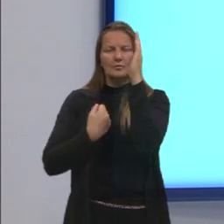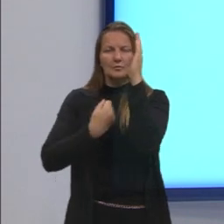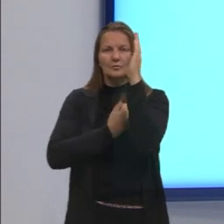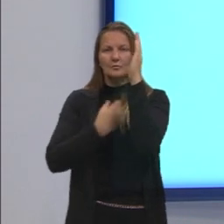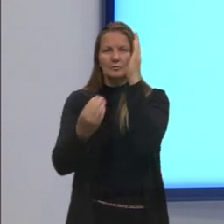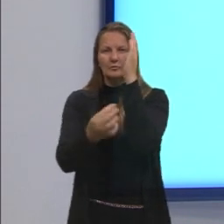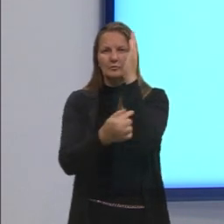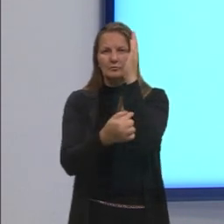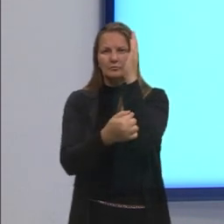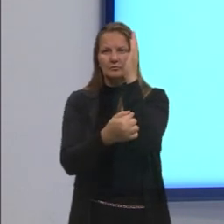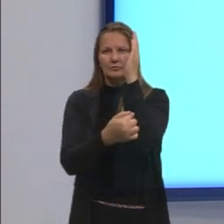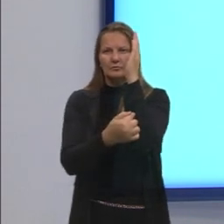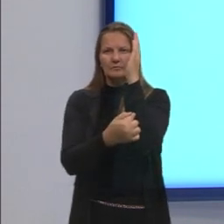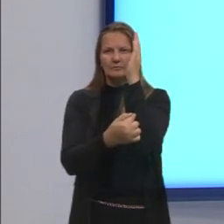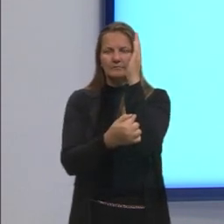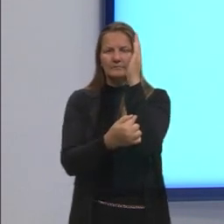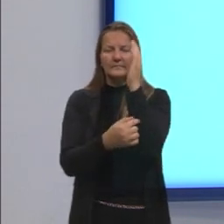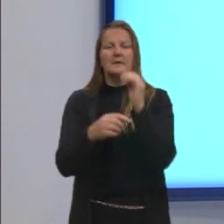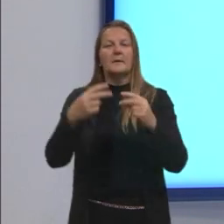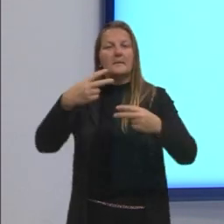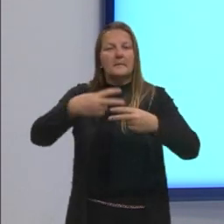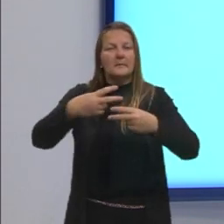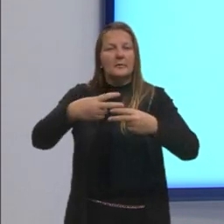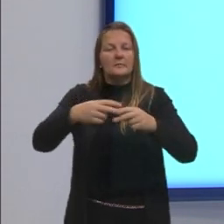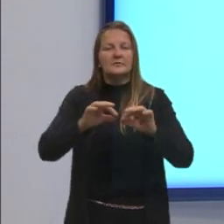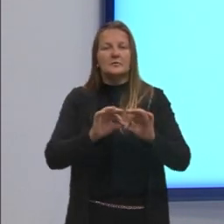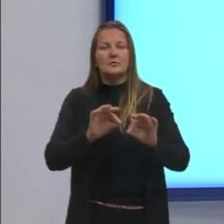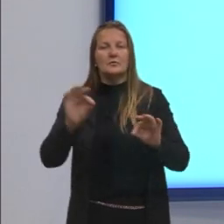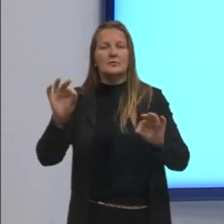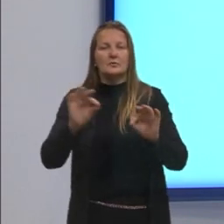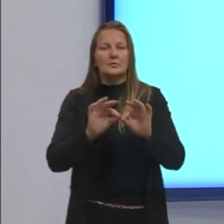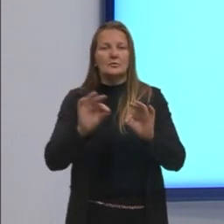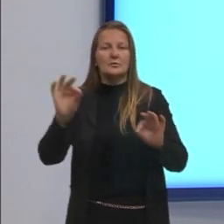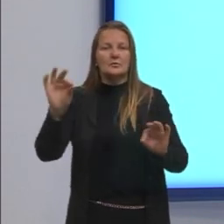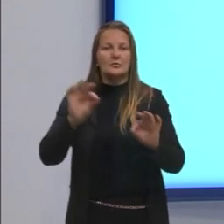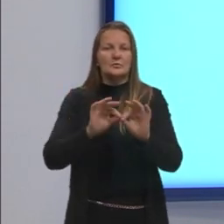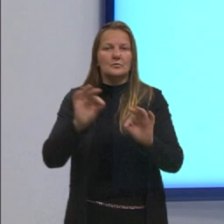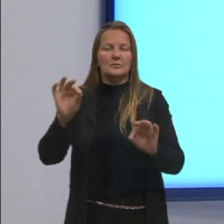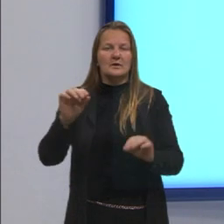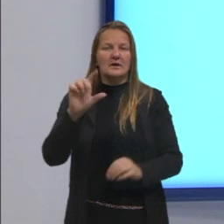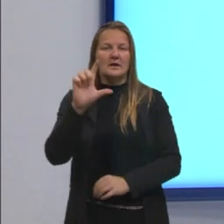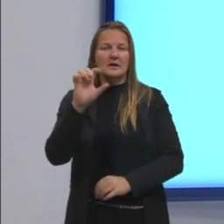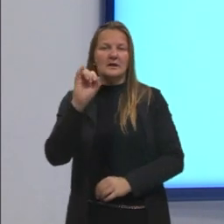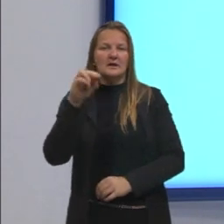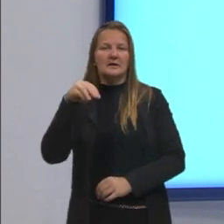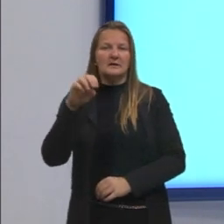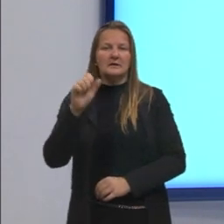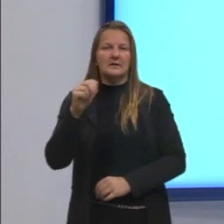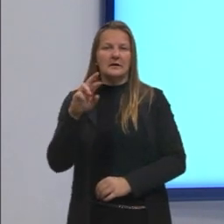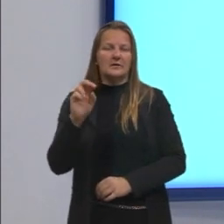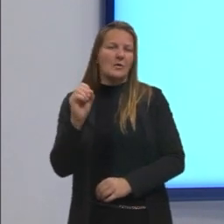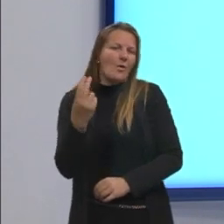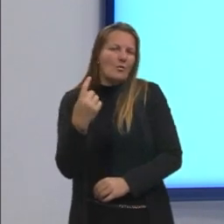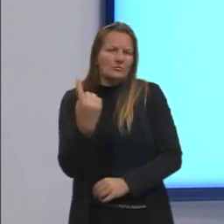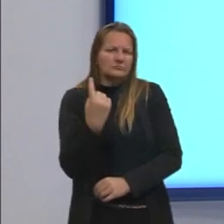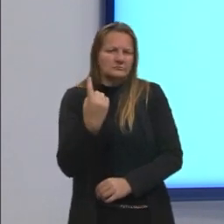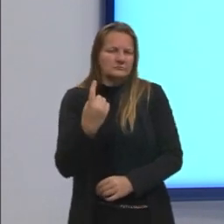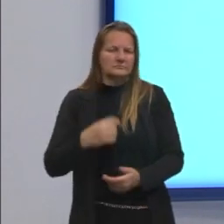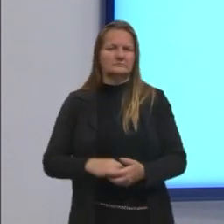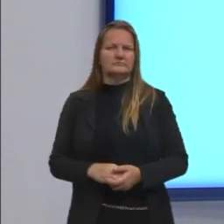é exatamente o nosso coeficiente linear ou que a gente chamava de termo independente né